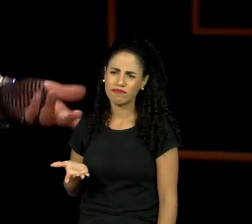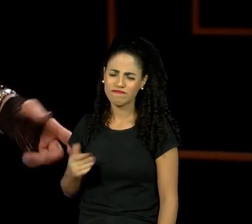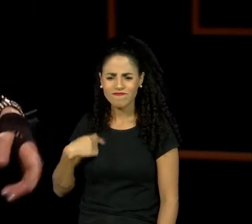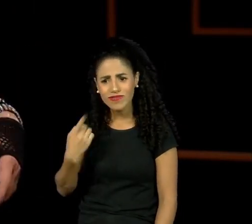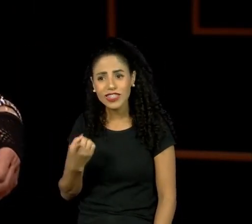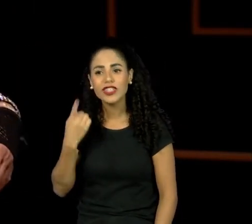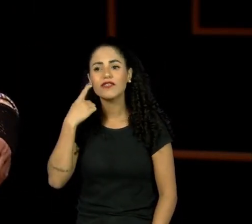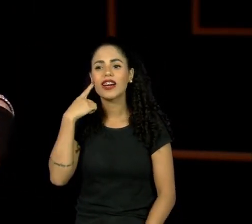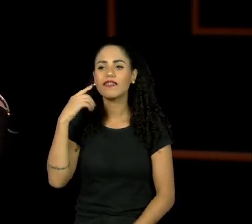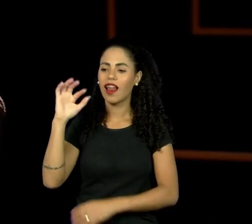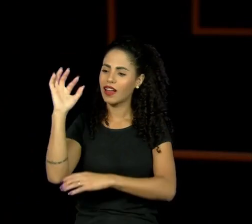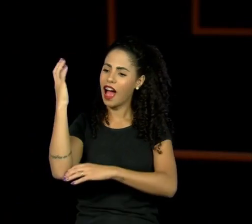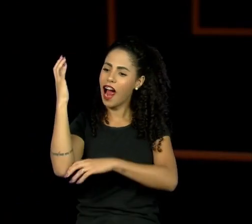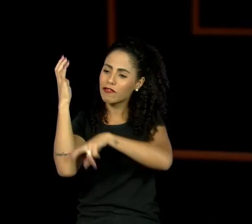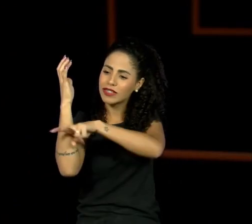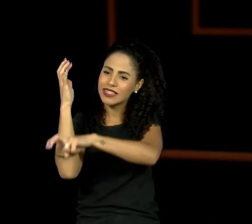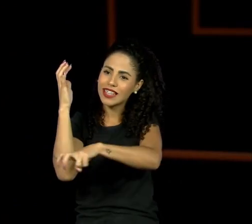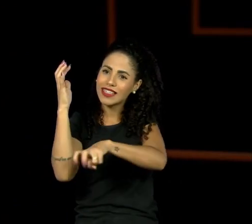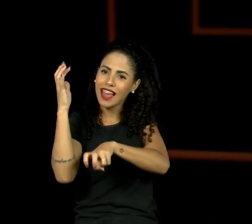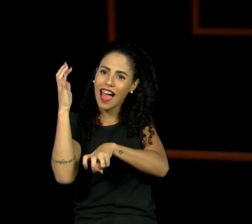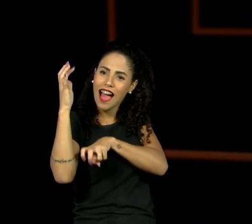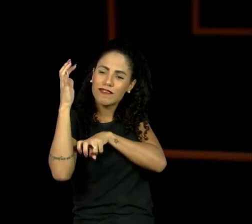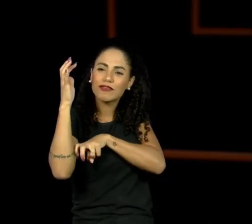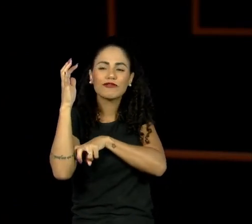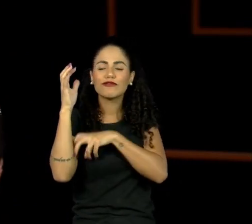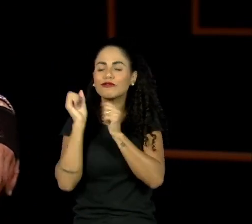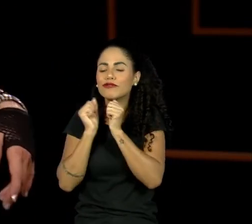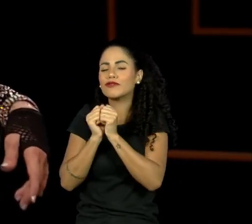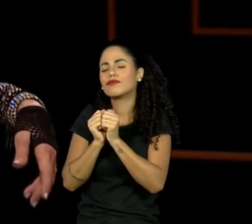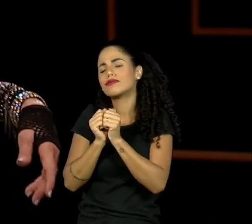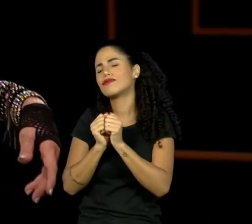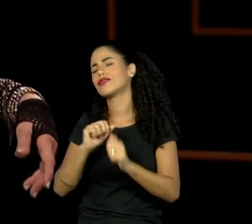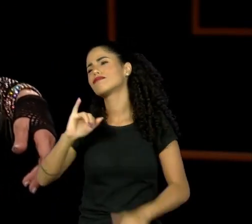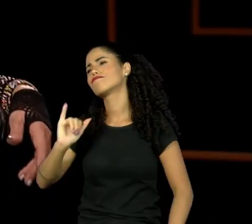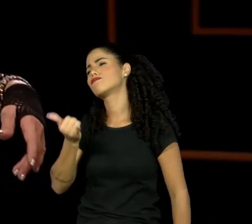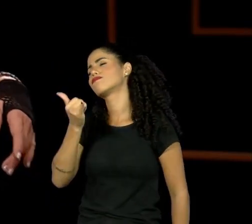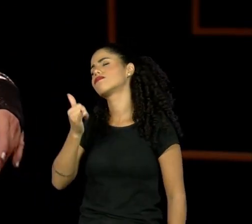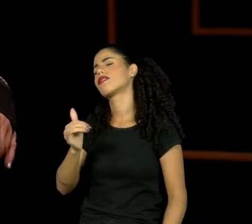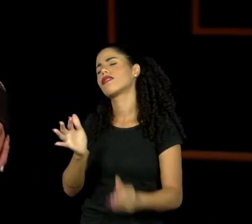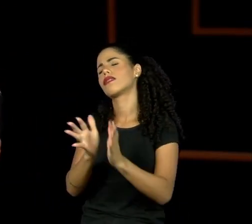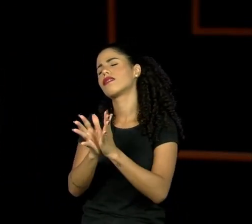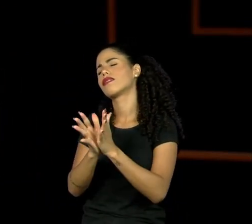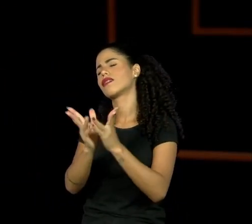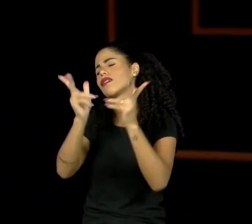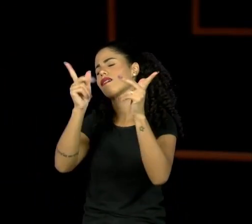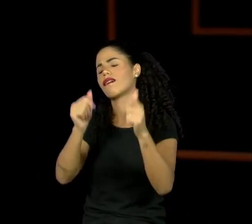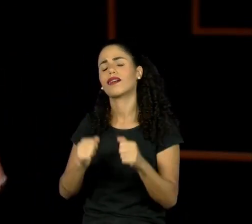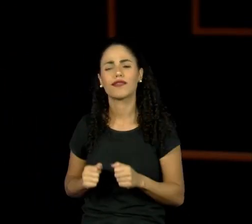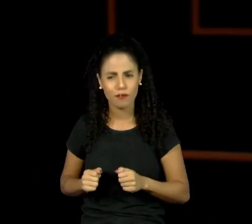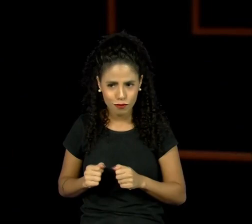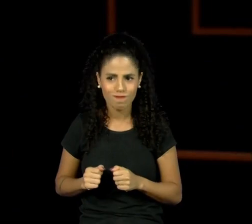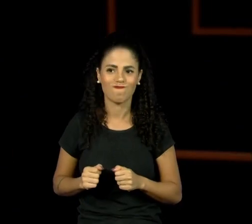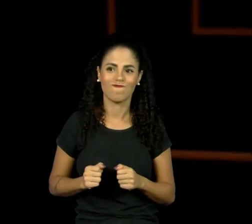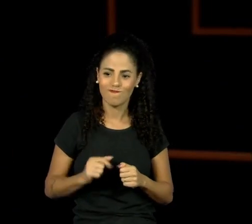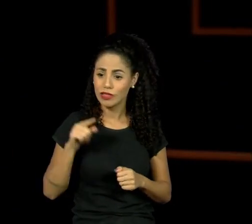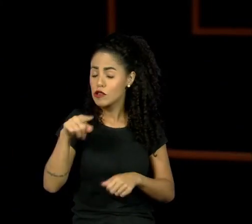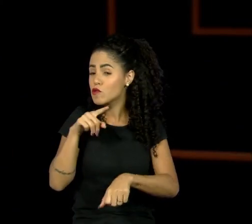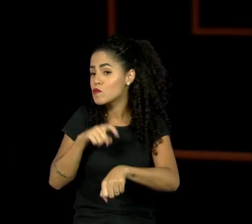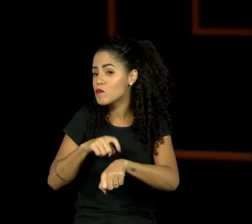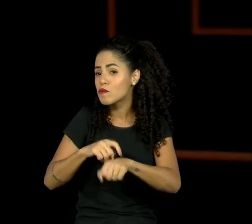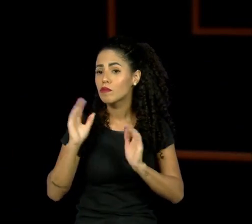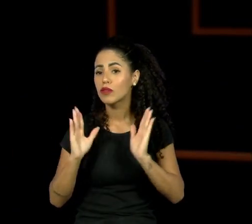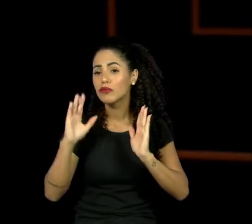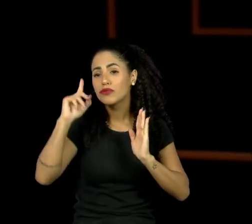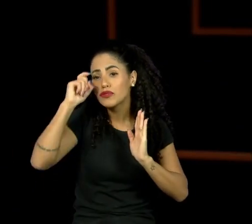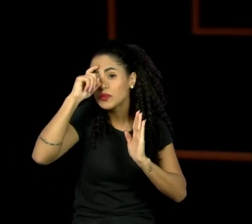baixo tocando. A gente curtiu muito. Foi incrível, assim, um presente no meio de um momento tão